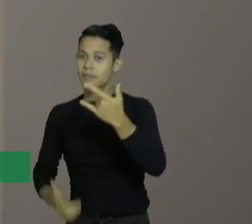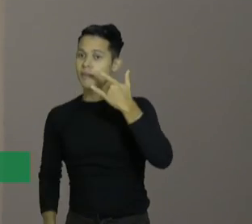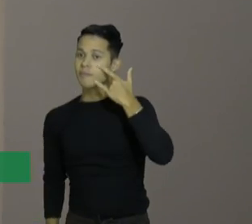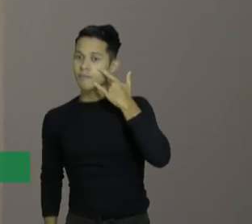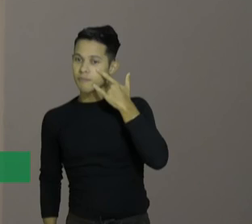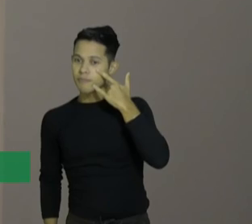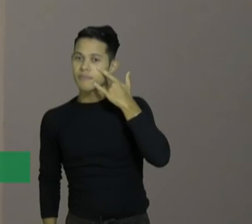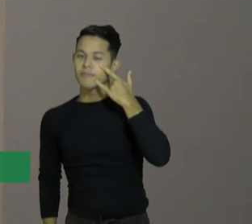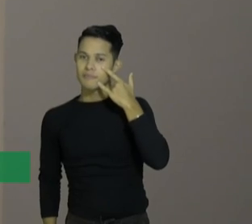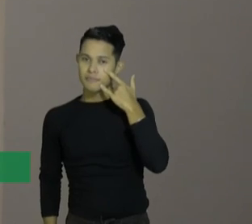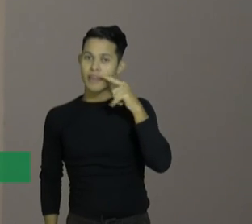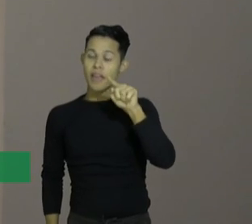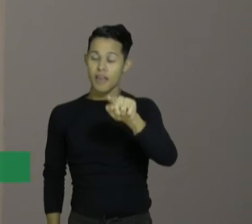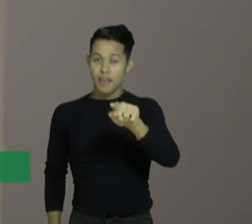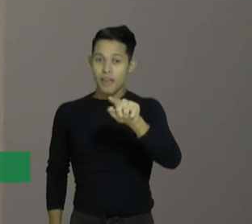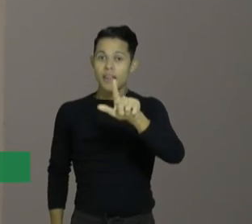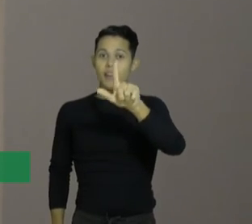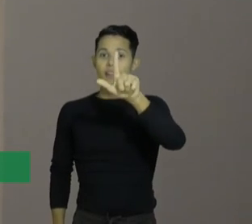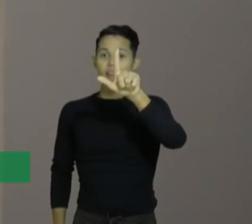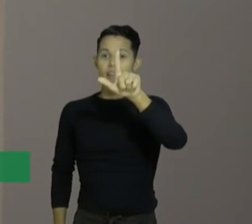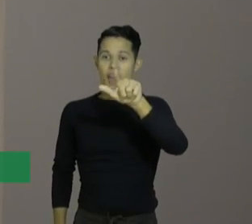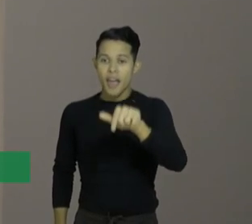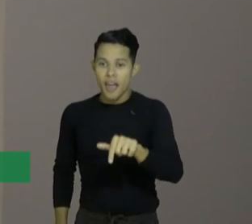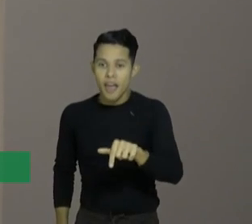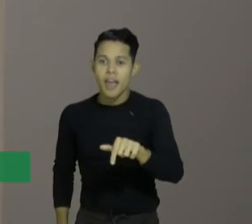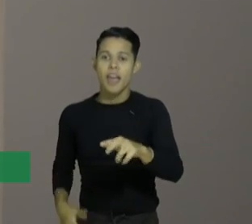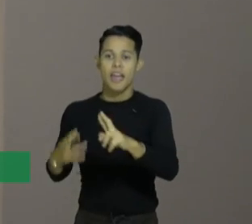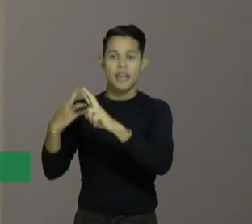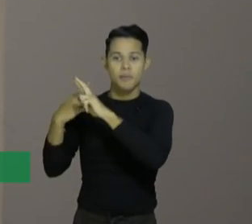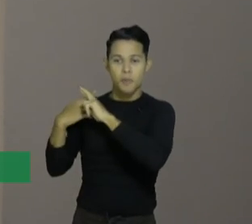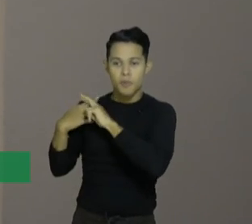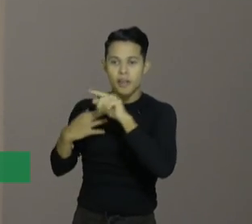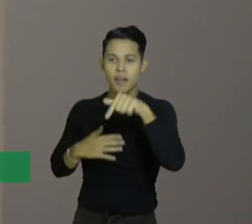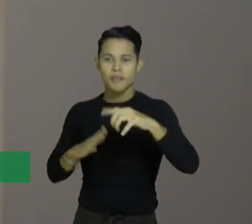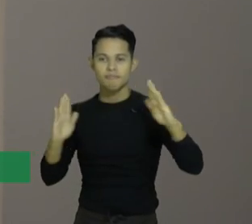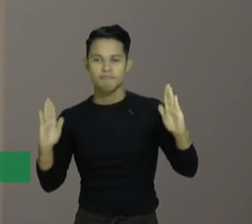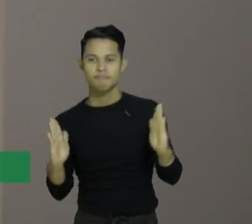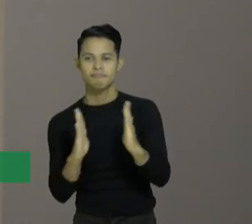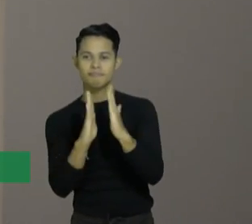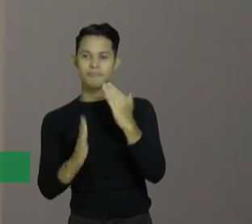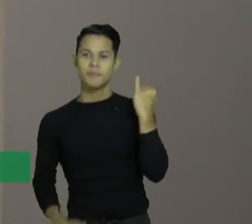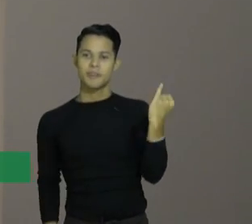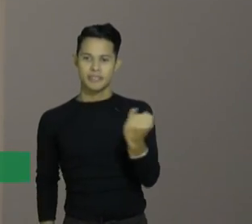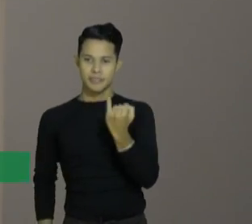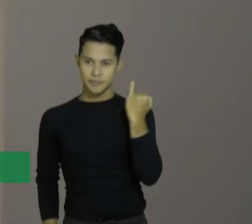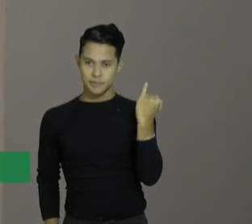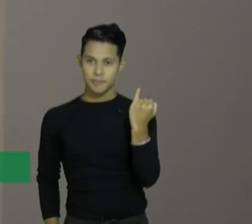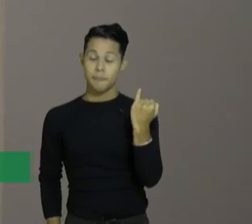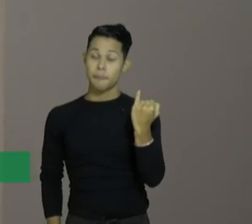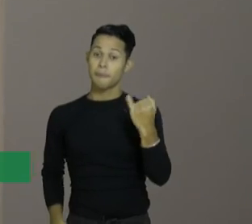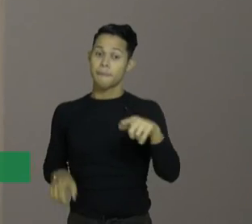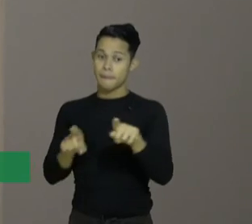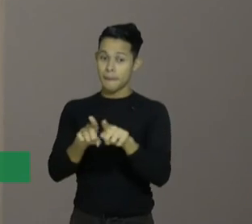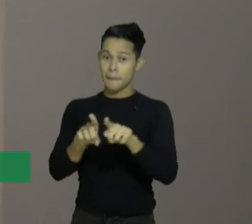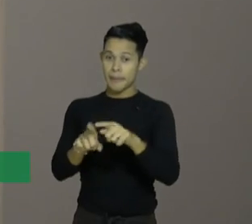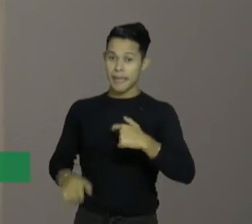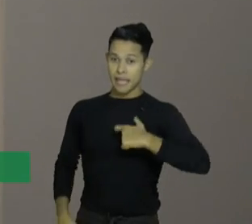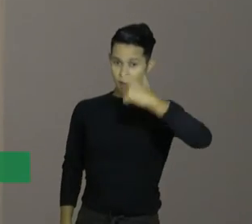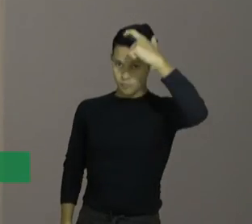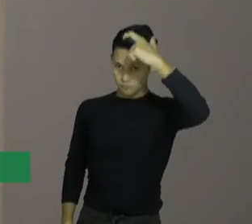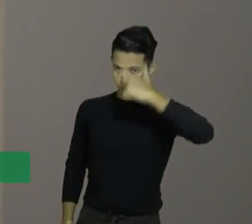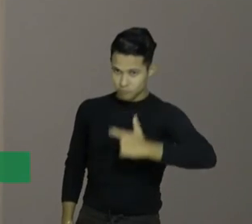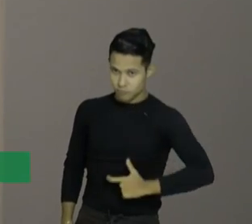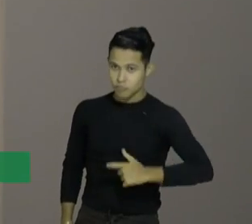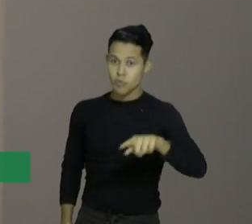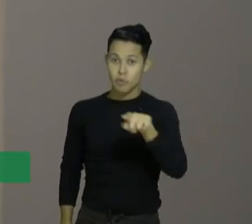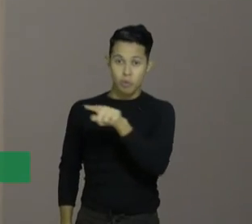nosso anfitrião em uma aproximação tão tão importante quero eu desejo eu fortemente que a